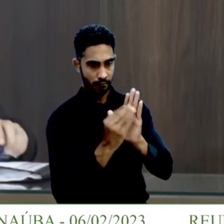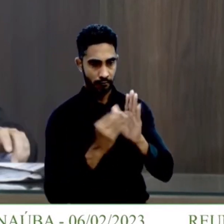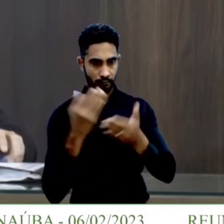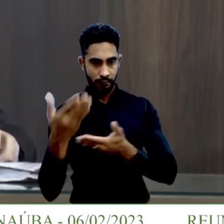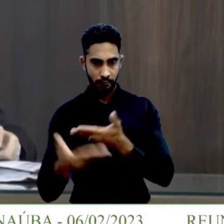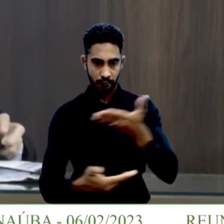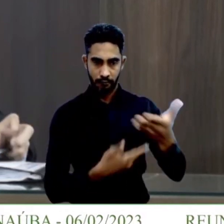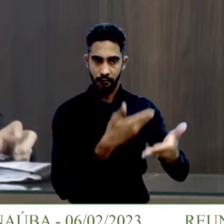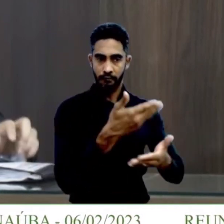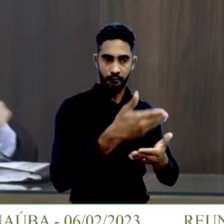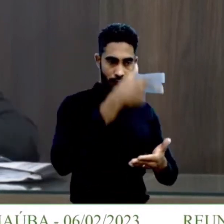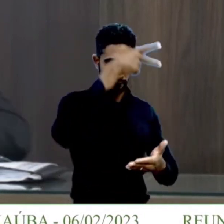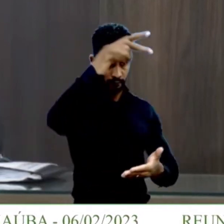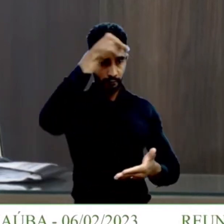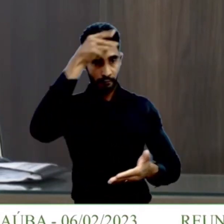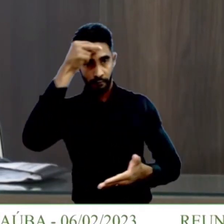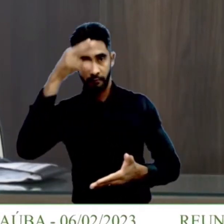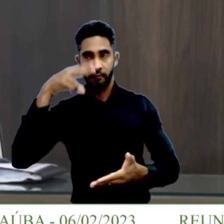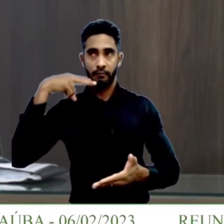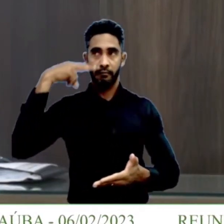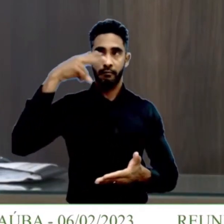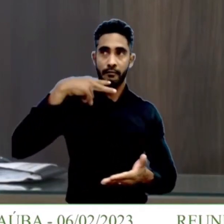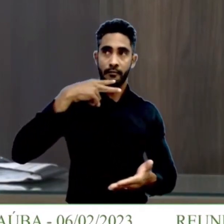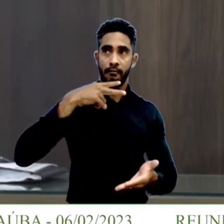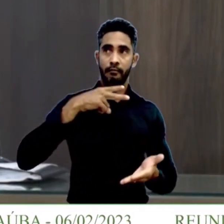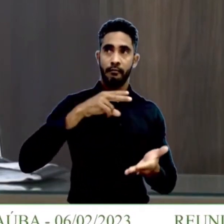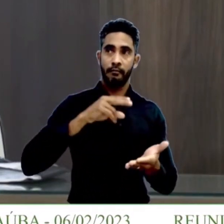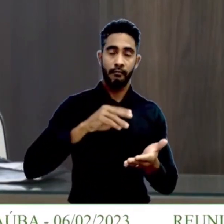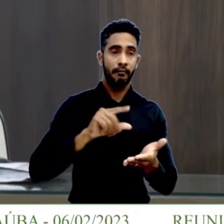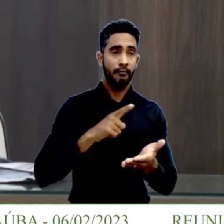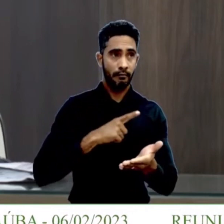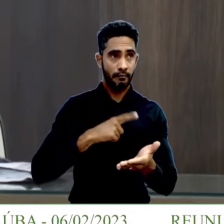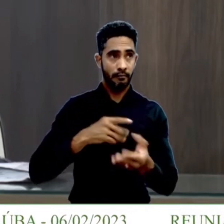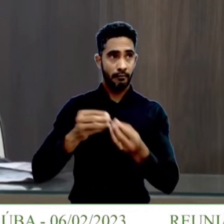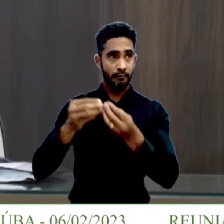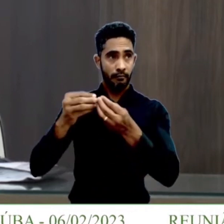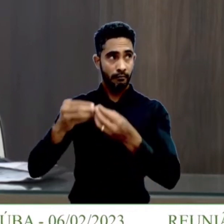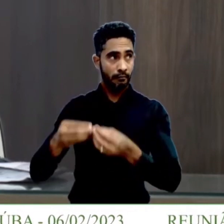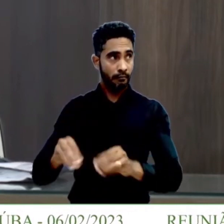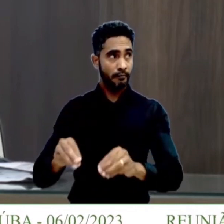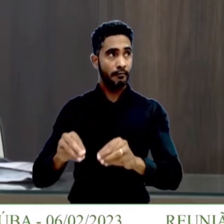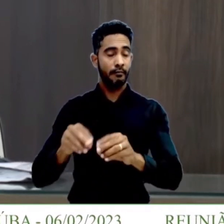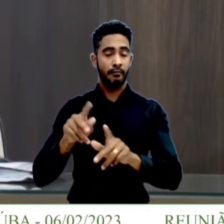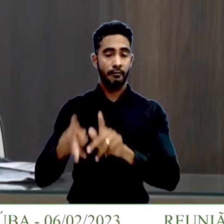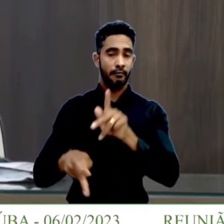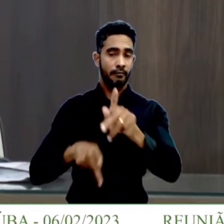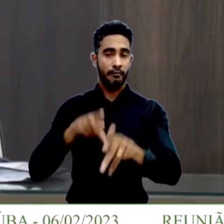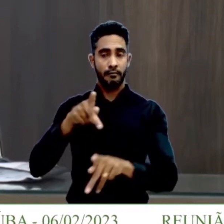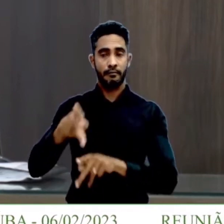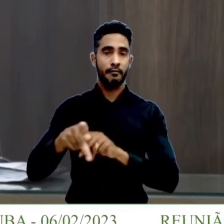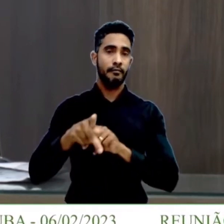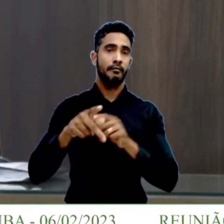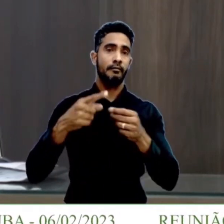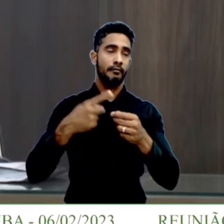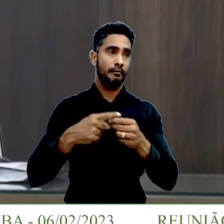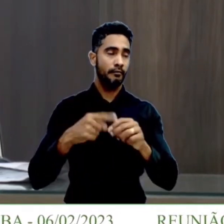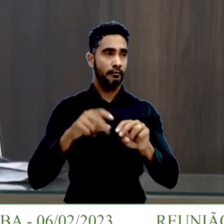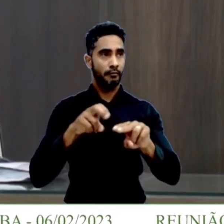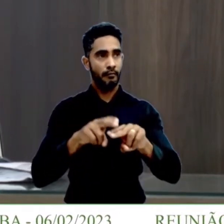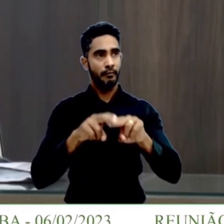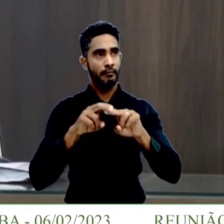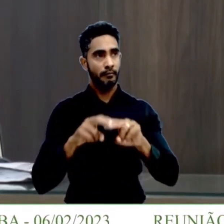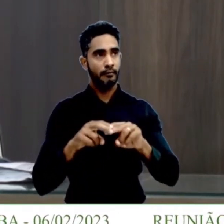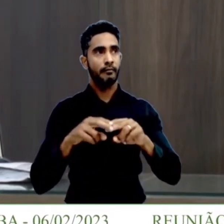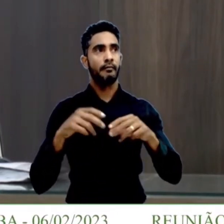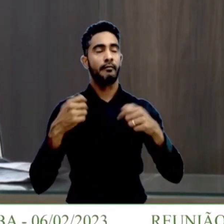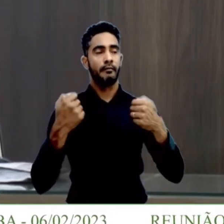coletiva entre prefeito e vereadores está causando prejuízos enormes ao atendimento à população do município. Portanto,